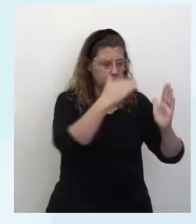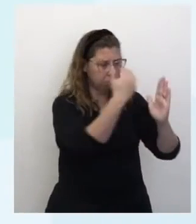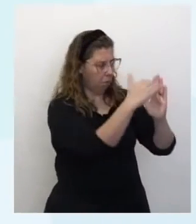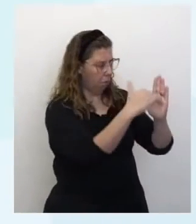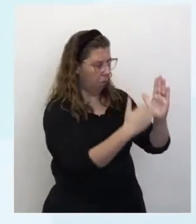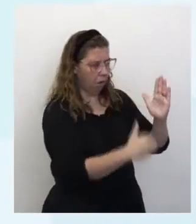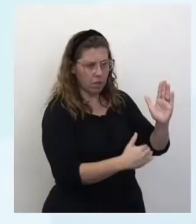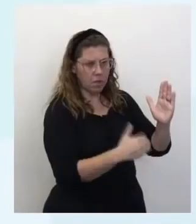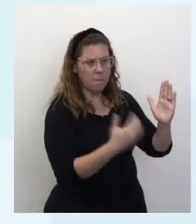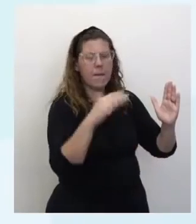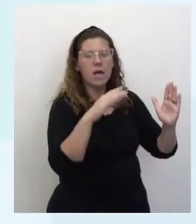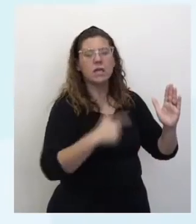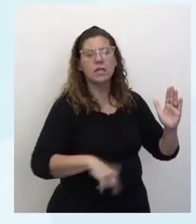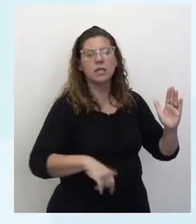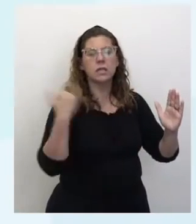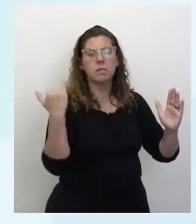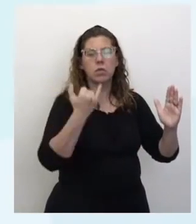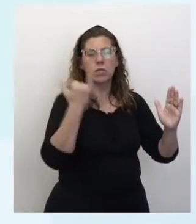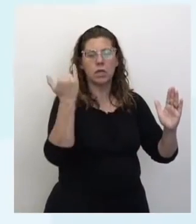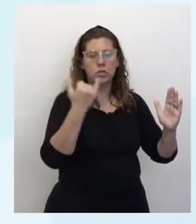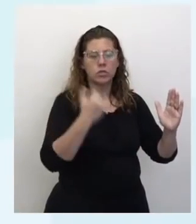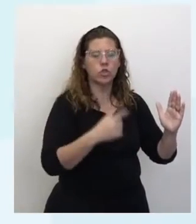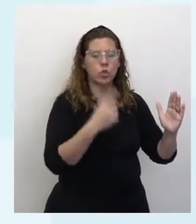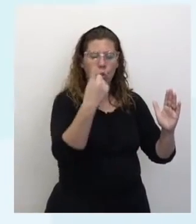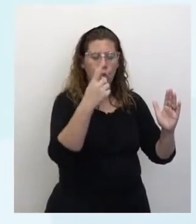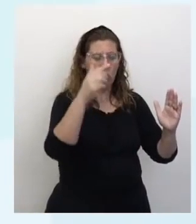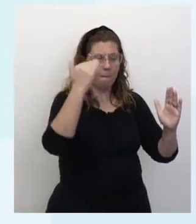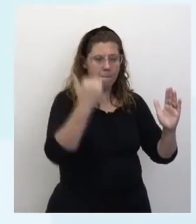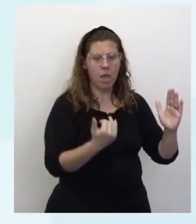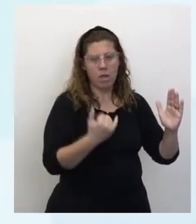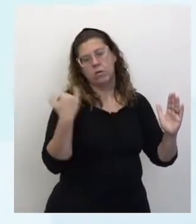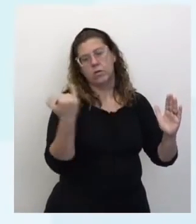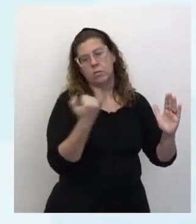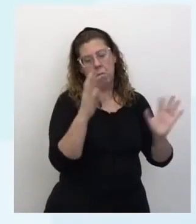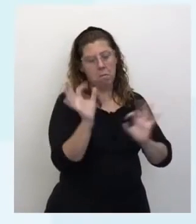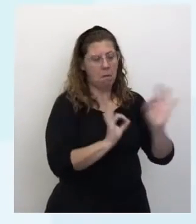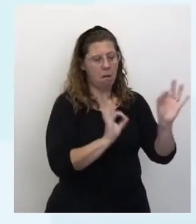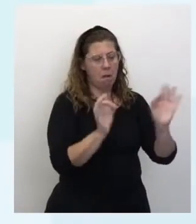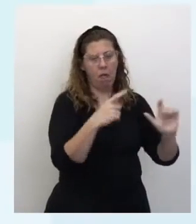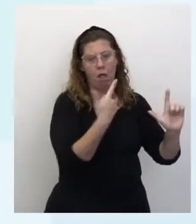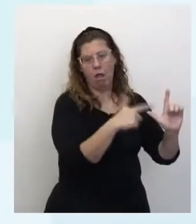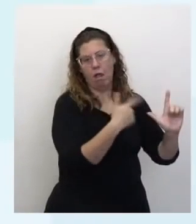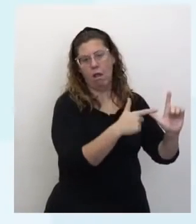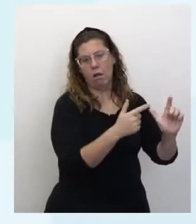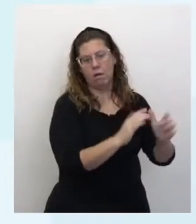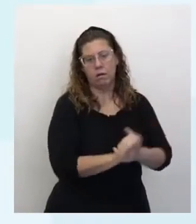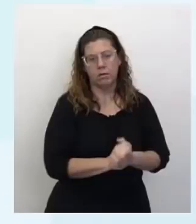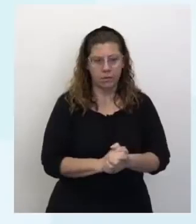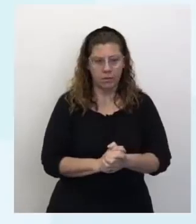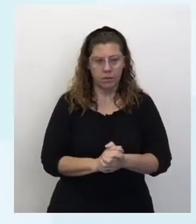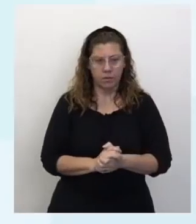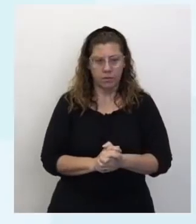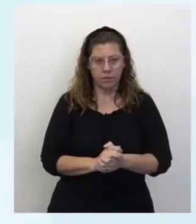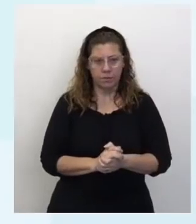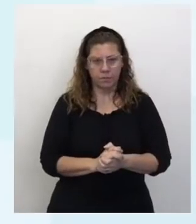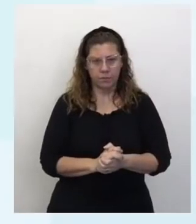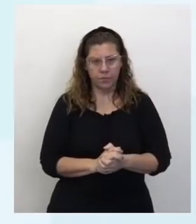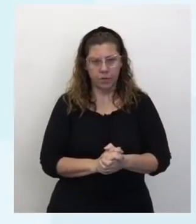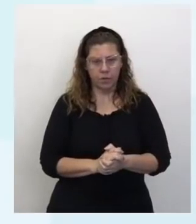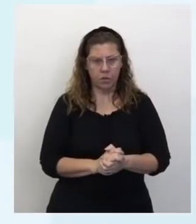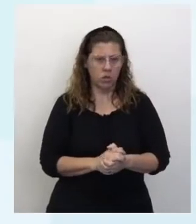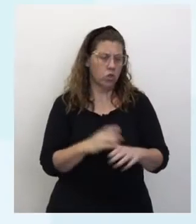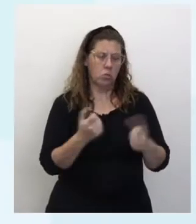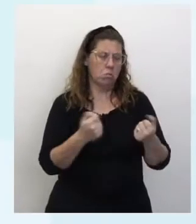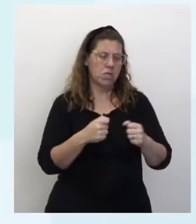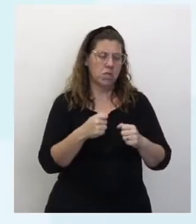7, o mais importante, e 1, o menos importante, quando criar um meme. Isso. Então vocês podem aqui escrever assim, não precisa ser nessa